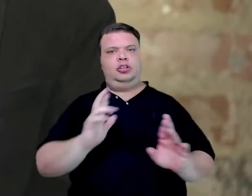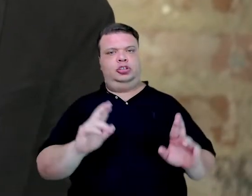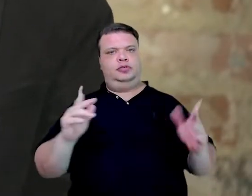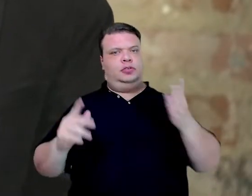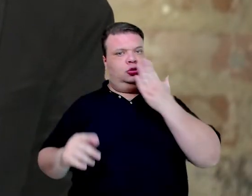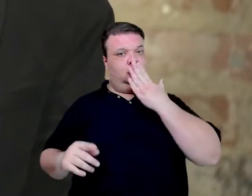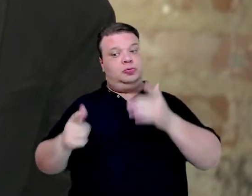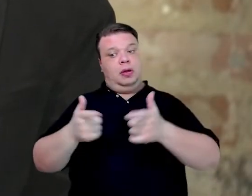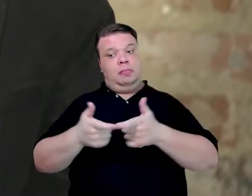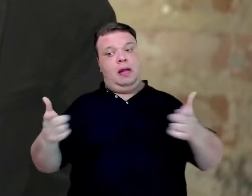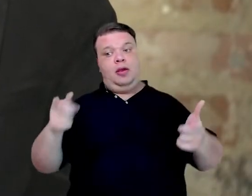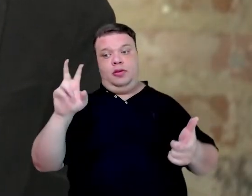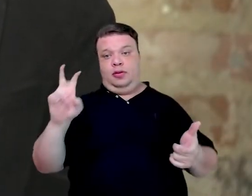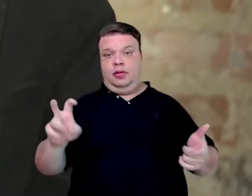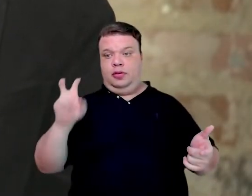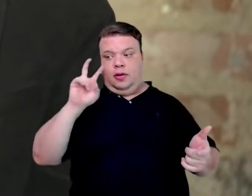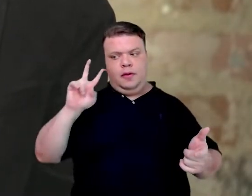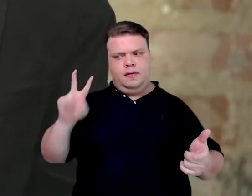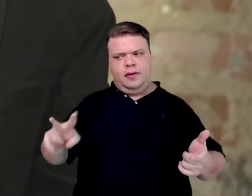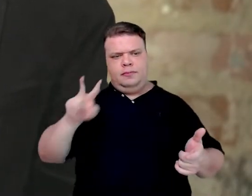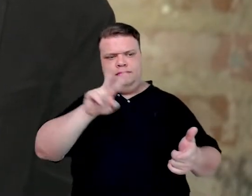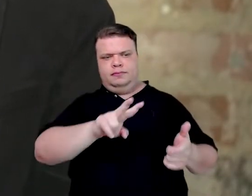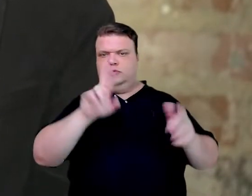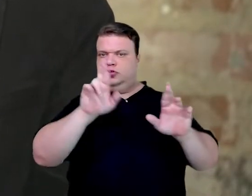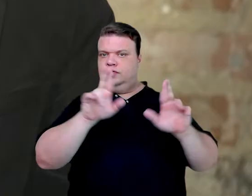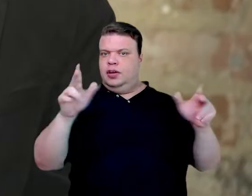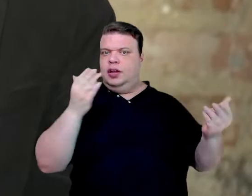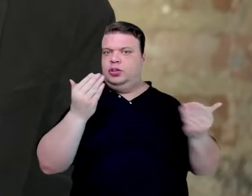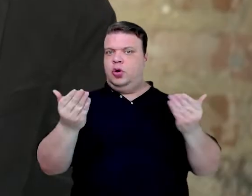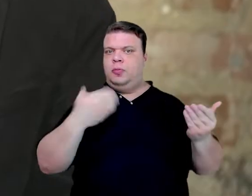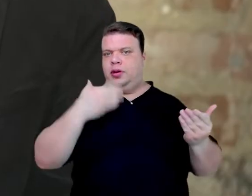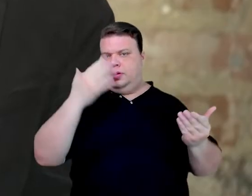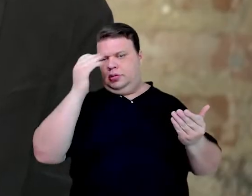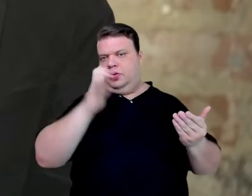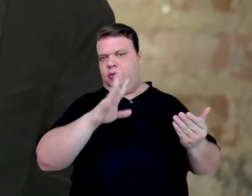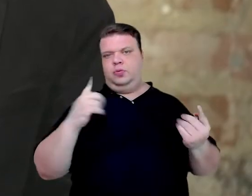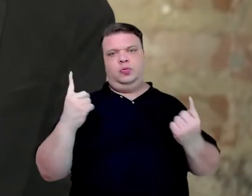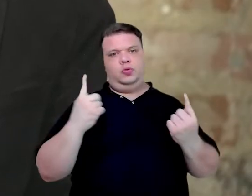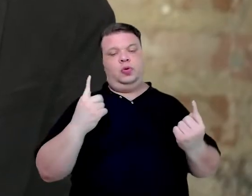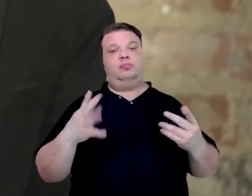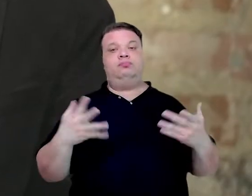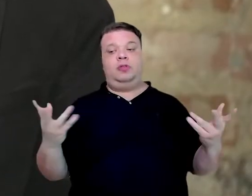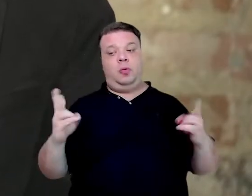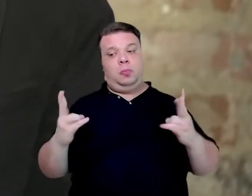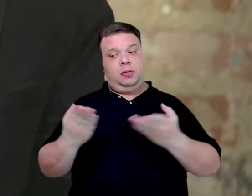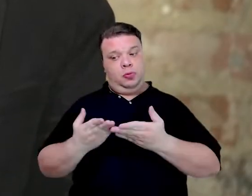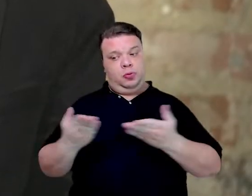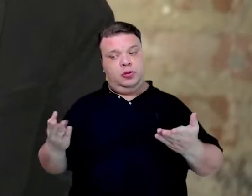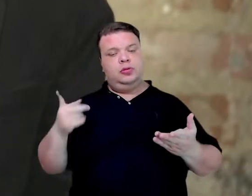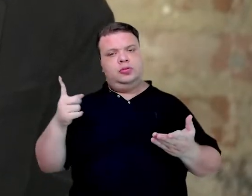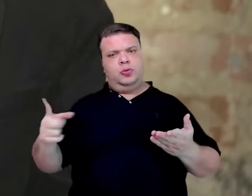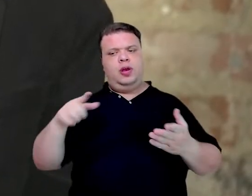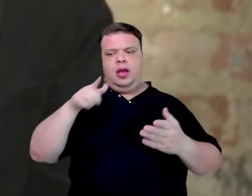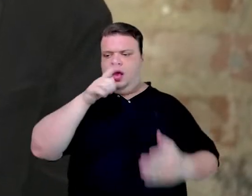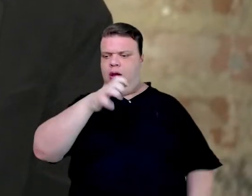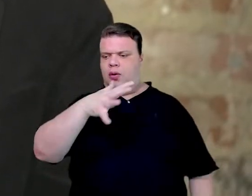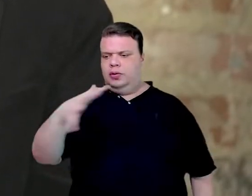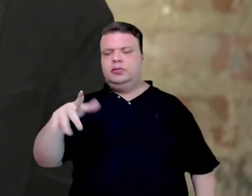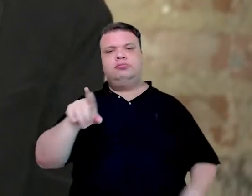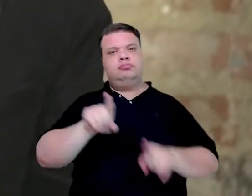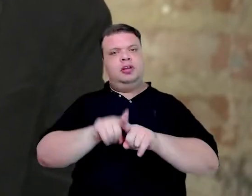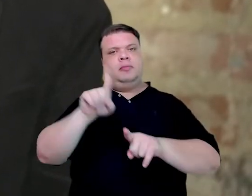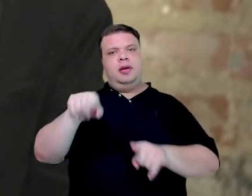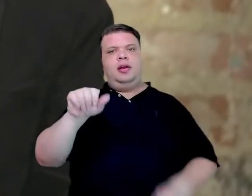formas diferentes. E na maioria das vezes é difícil o entendimento de um sem o outro. Com isso, tanto os oceanos